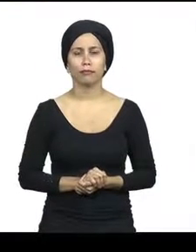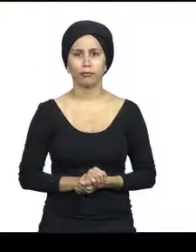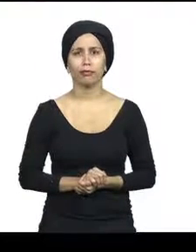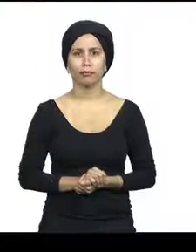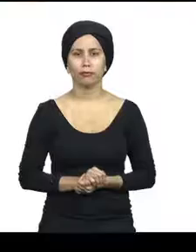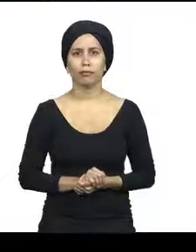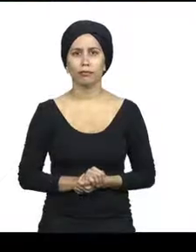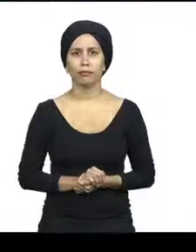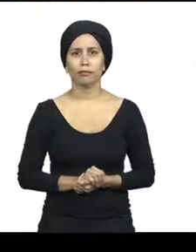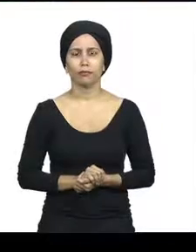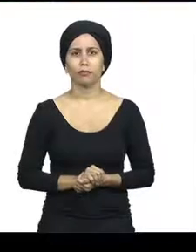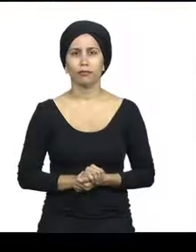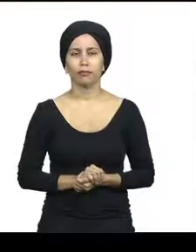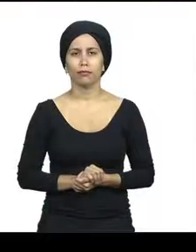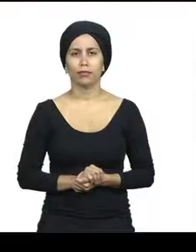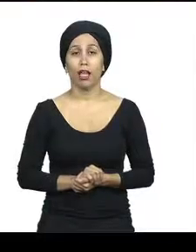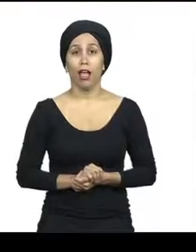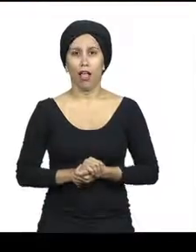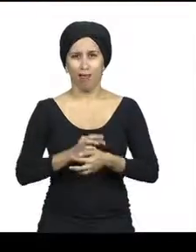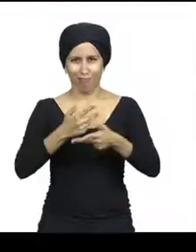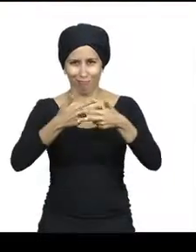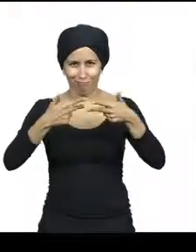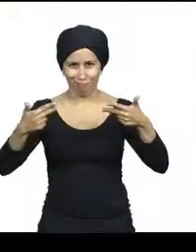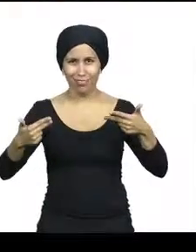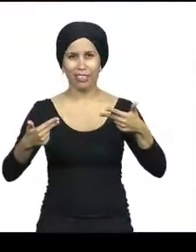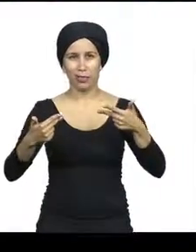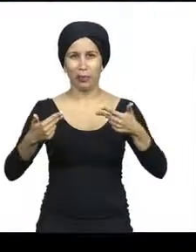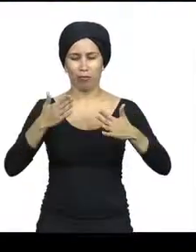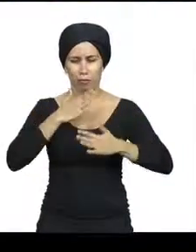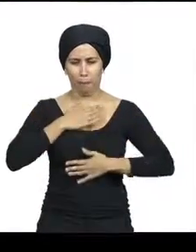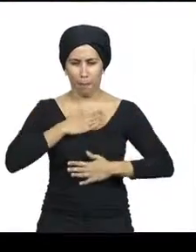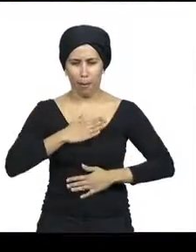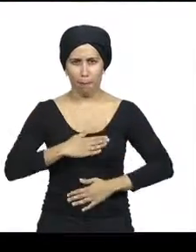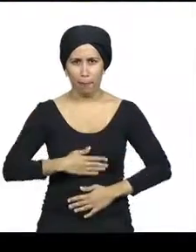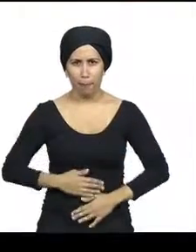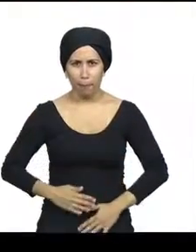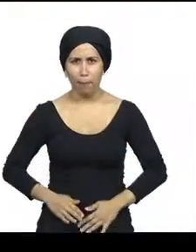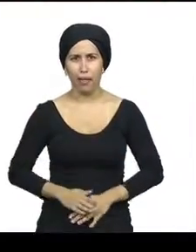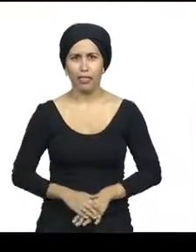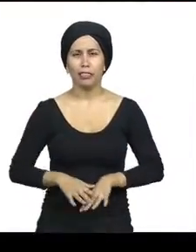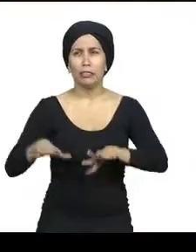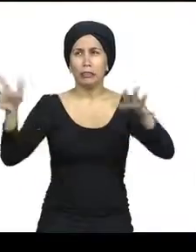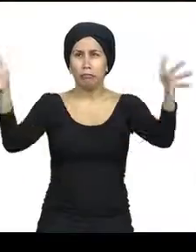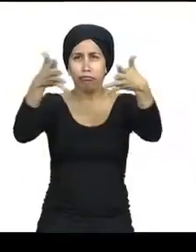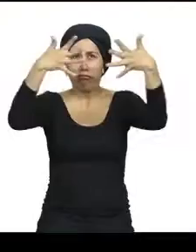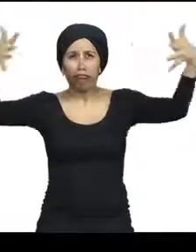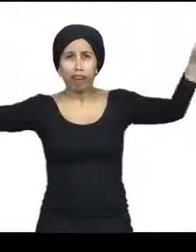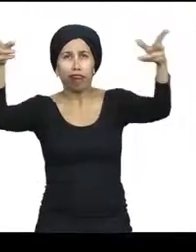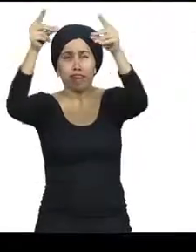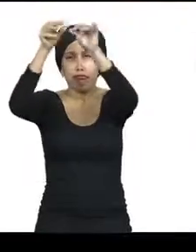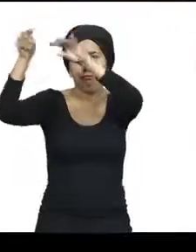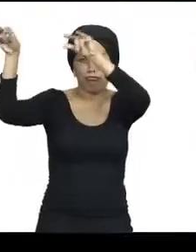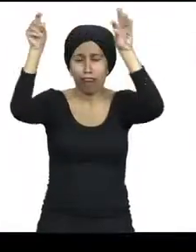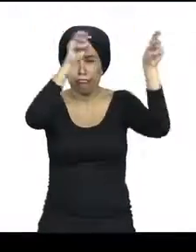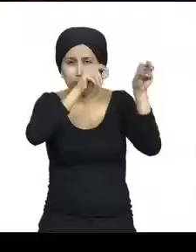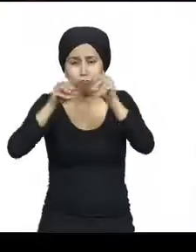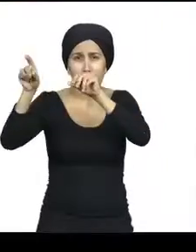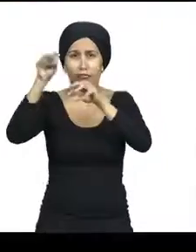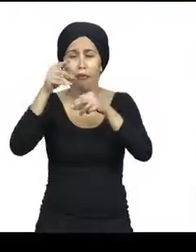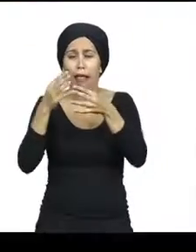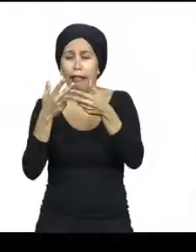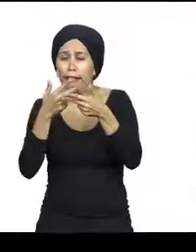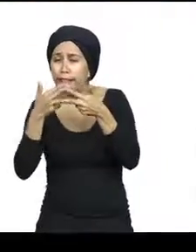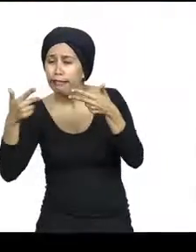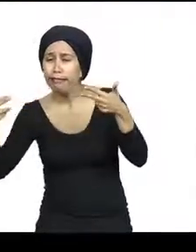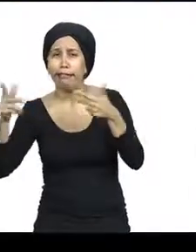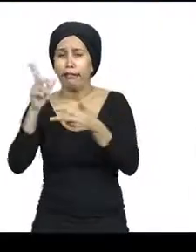Os agentes químicos podem estar na forma de gases, vapores, fumos, névoas, poeiras e alguns tipos de líquidos. Eu